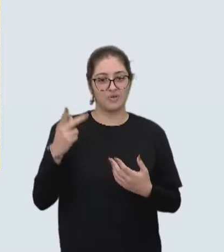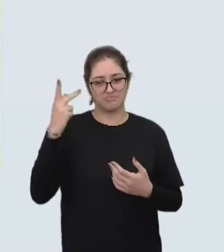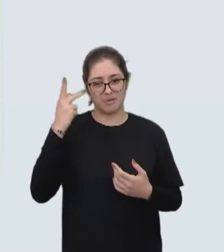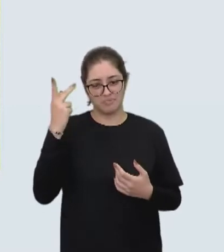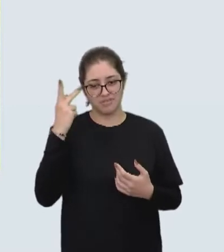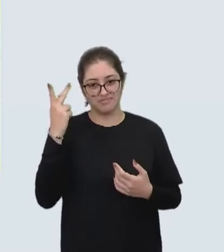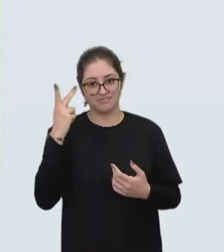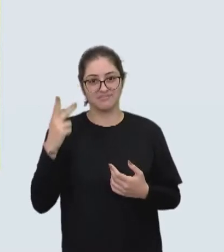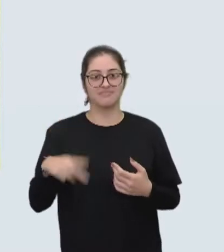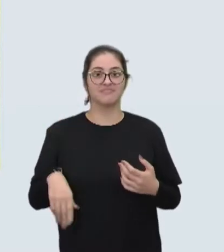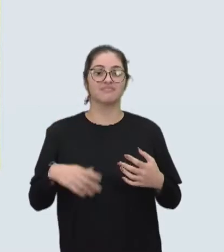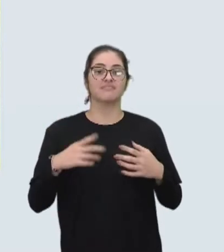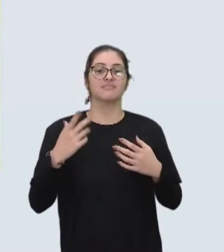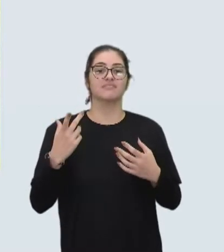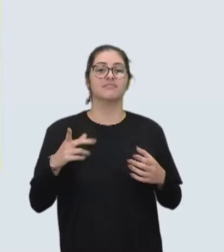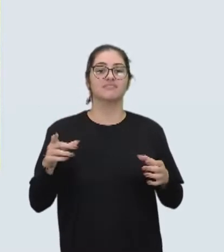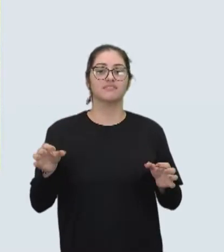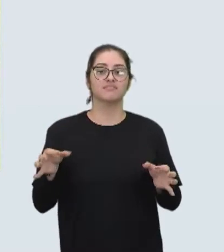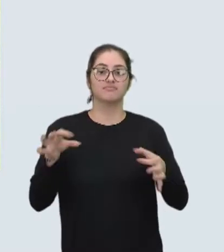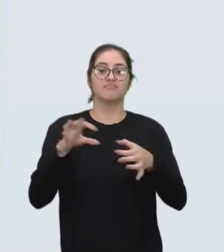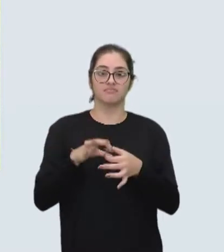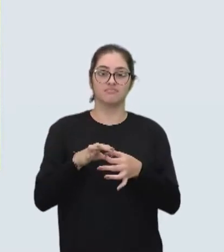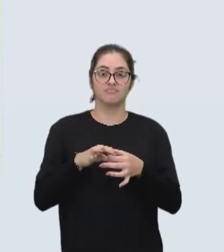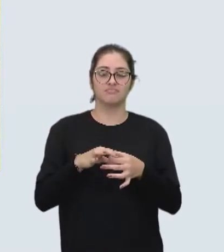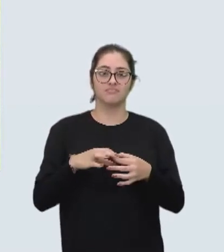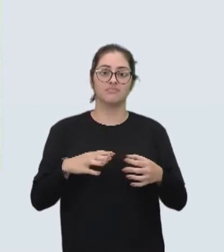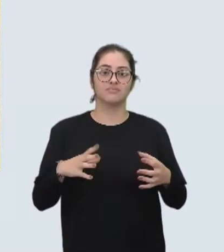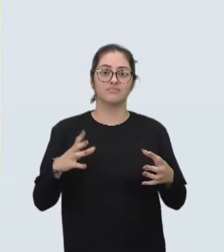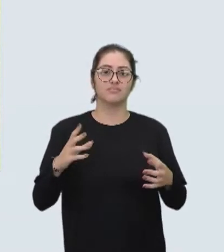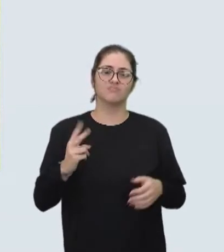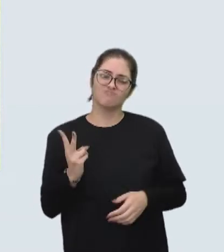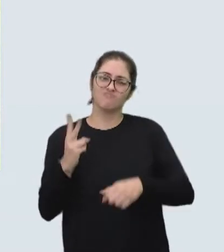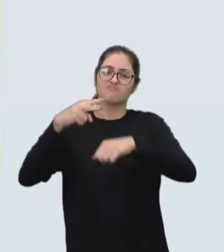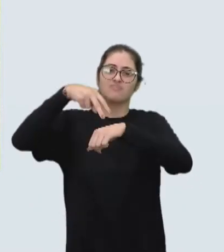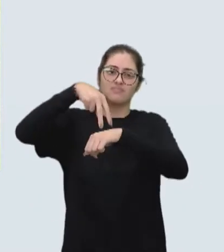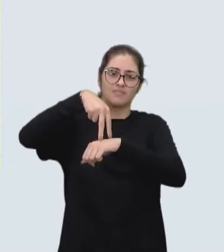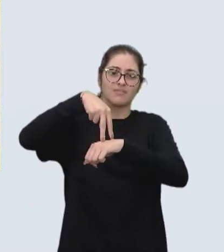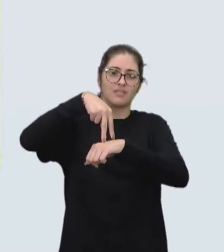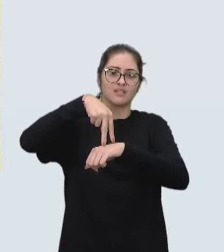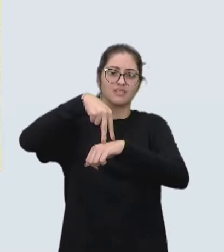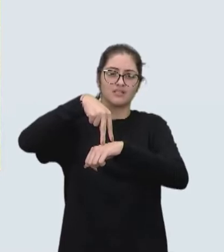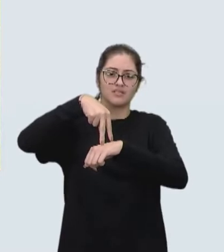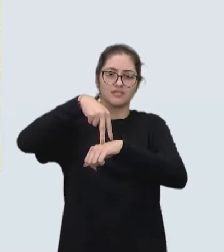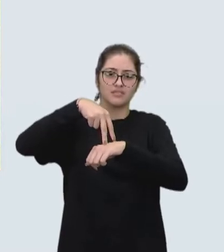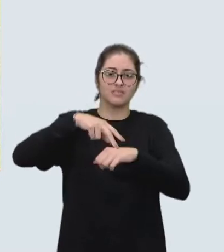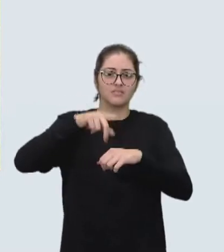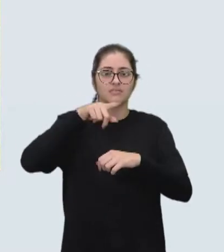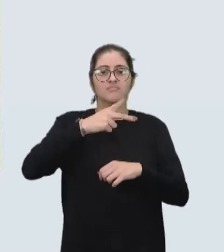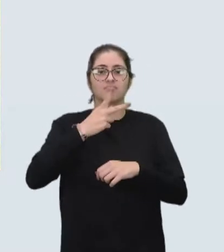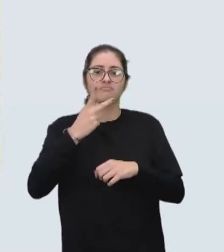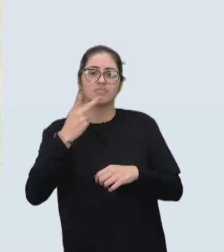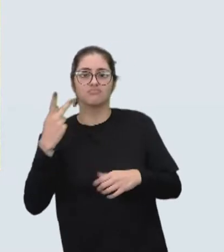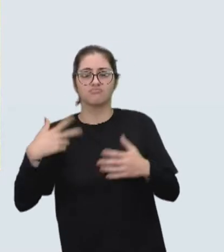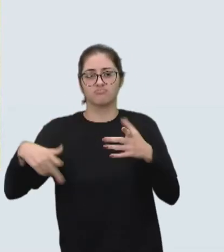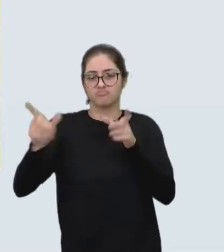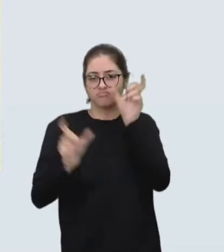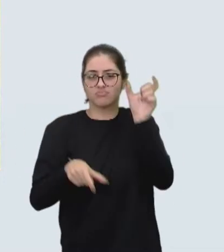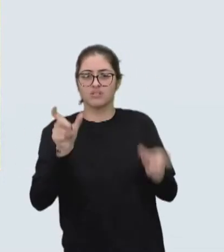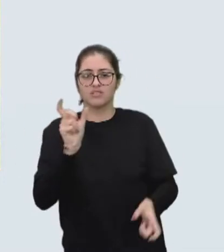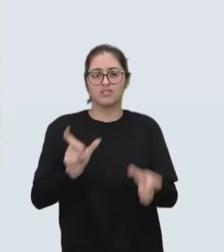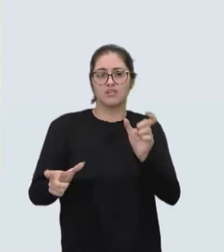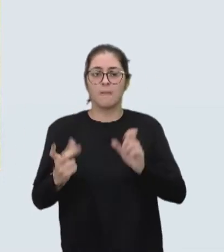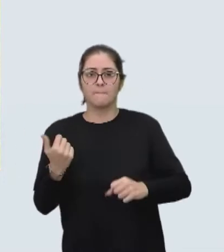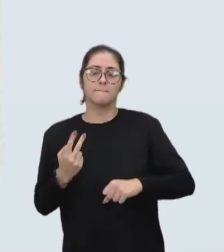Paulo, um dos principais focos aí relacionados ao protagonismo. Então eu convido vocês para conversar com essas pessoas que trabalham, que desenvolvem